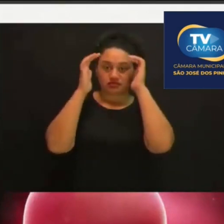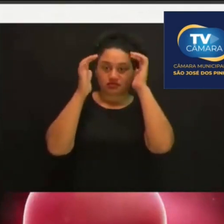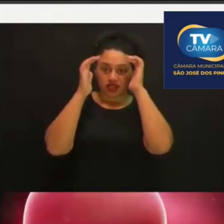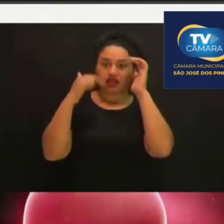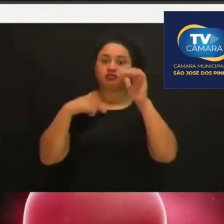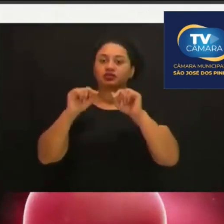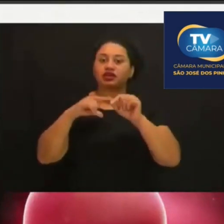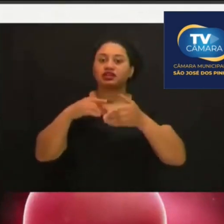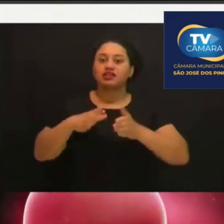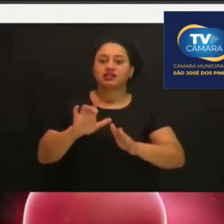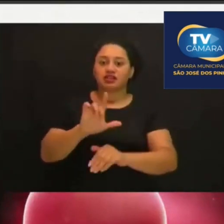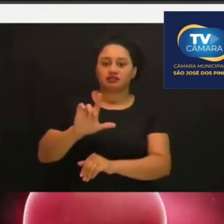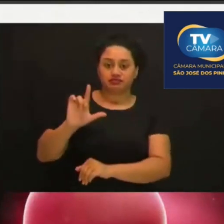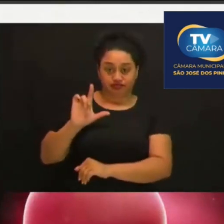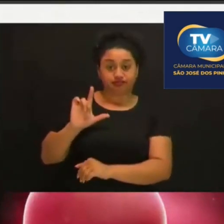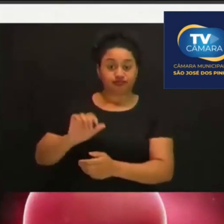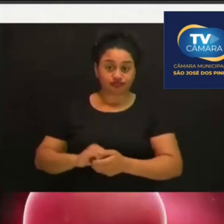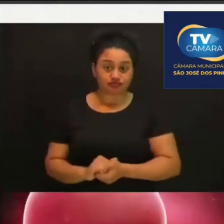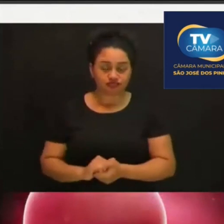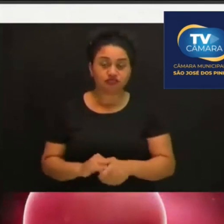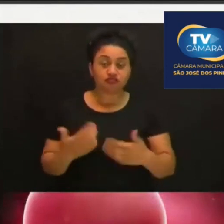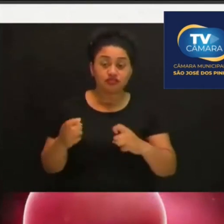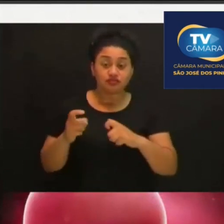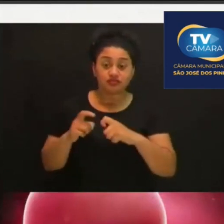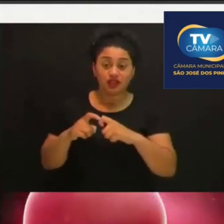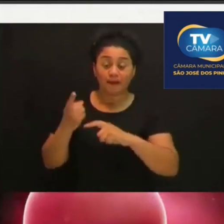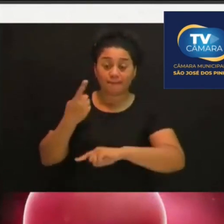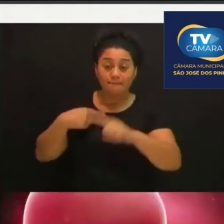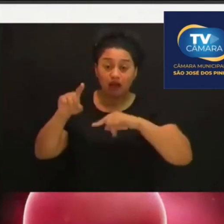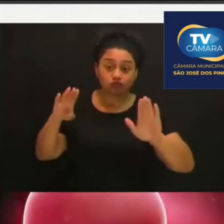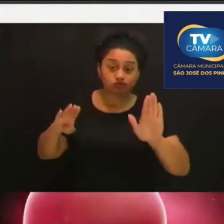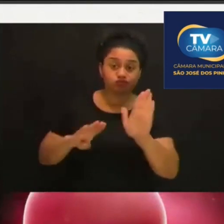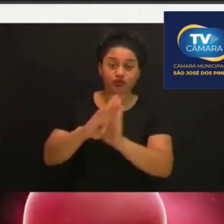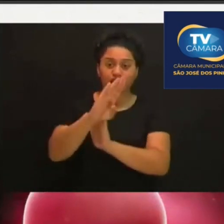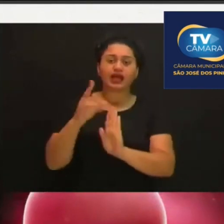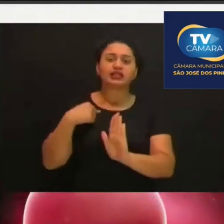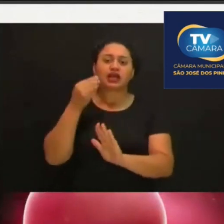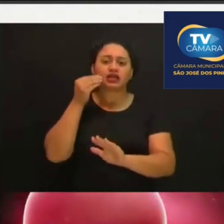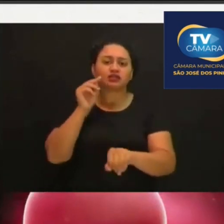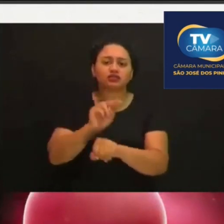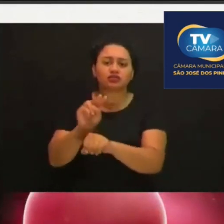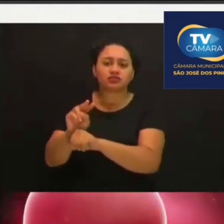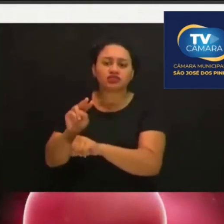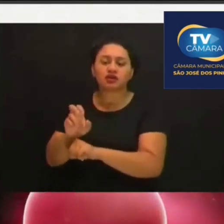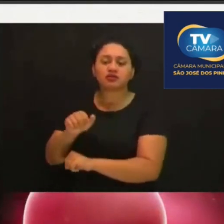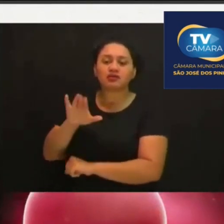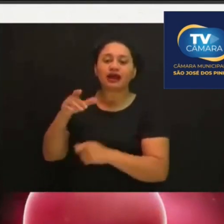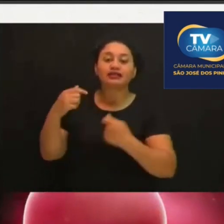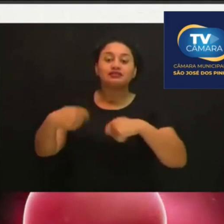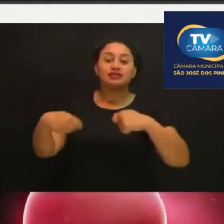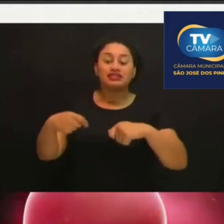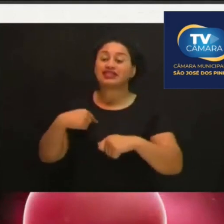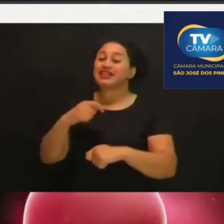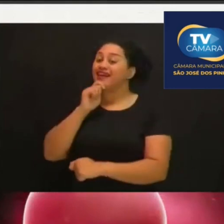nascer prematuro. Então, a medicina avança tentando proteger aquilo que mais precisa, aquilo que ainda não